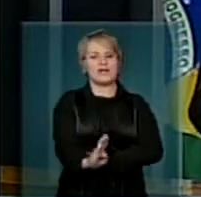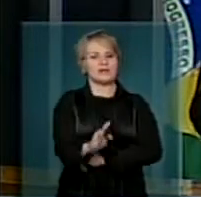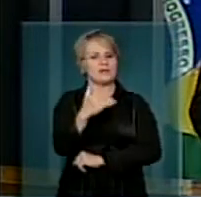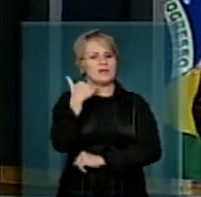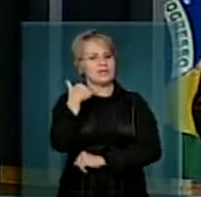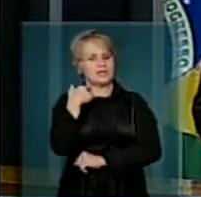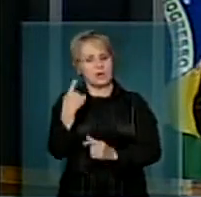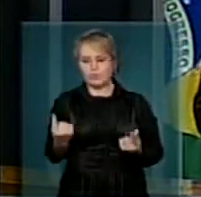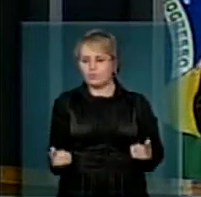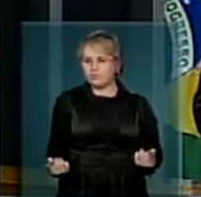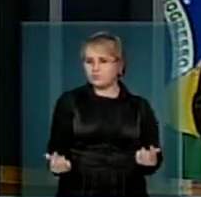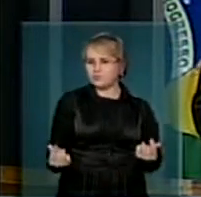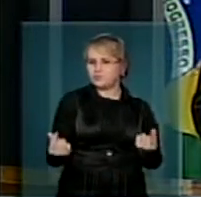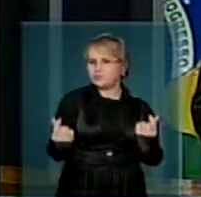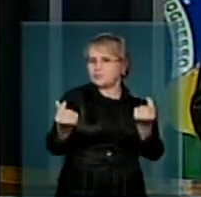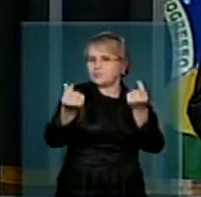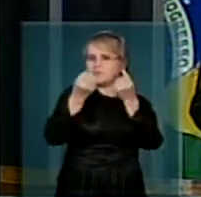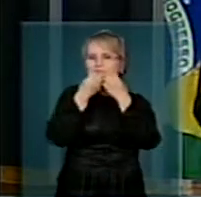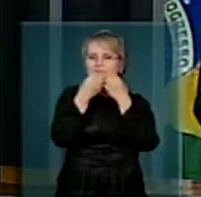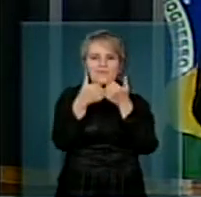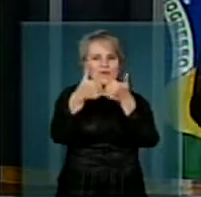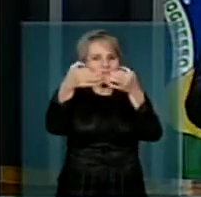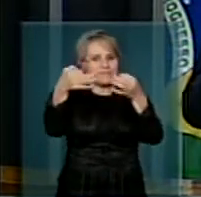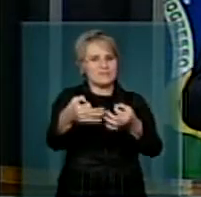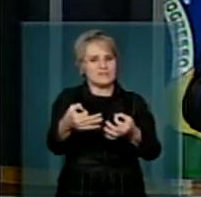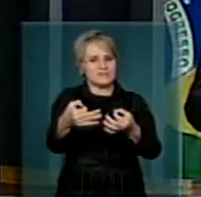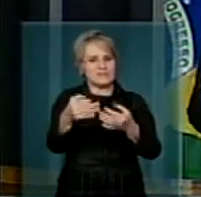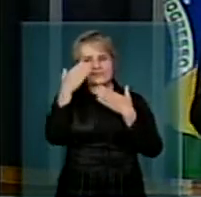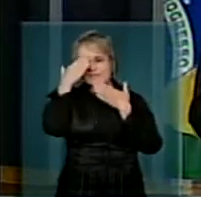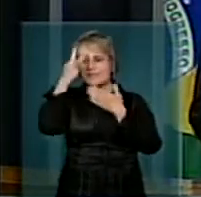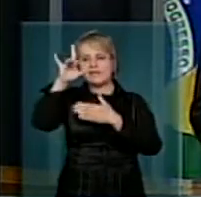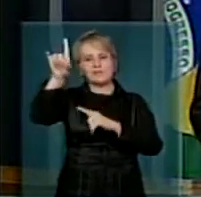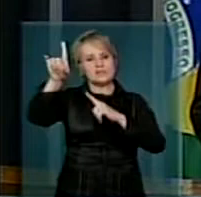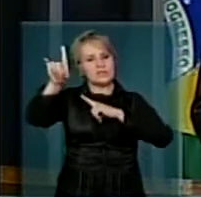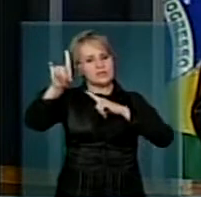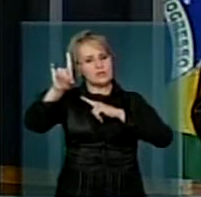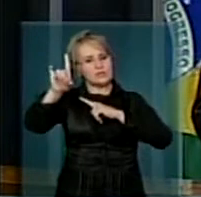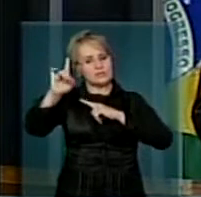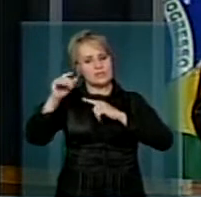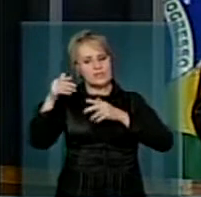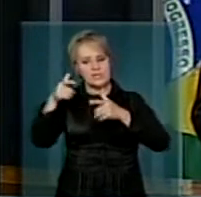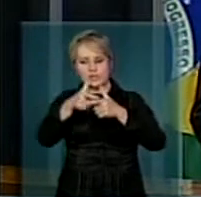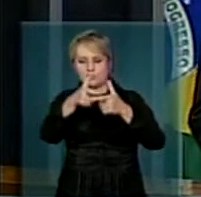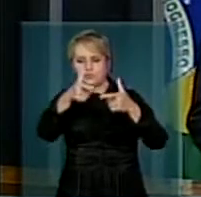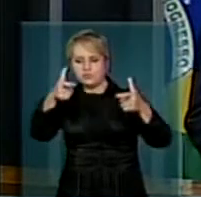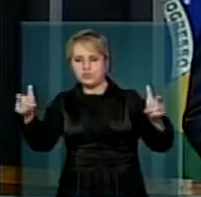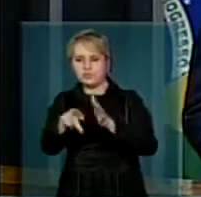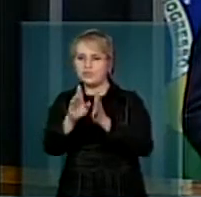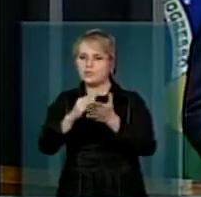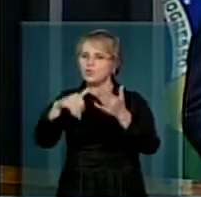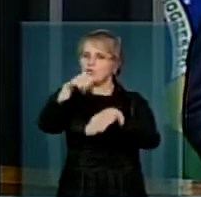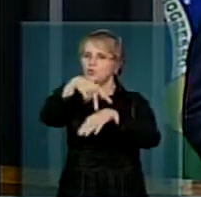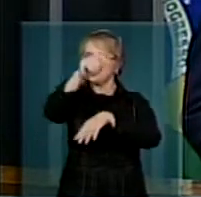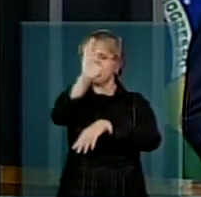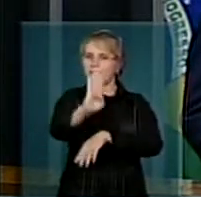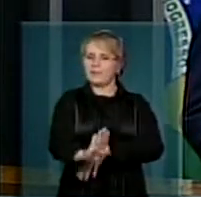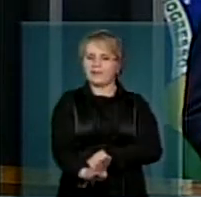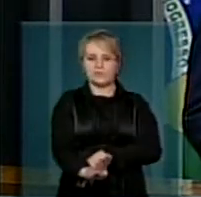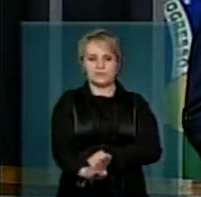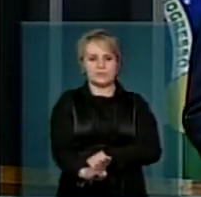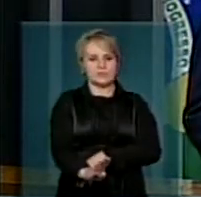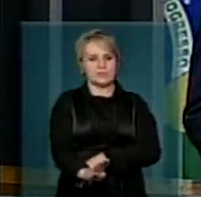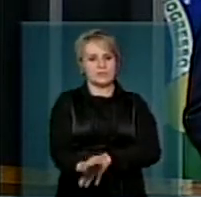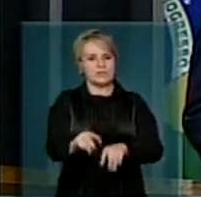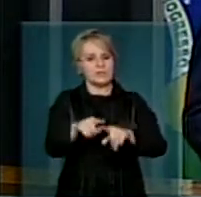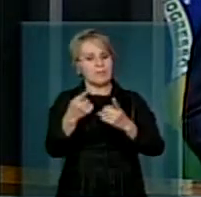rentável e que, graças a Deus, ocupa grande espaço desse setor por todo o país. Mas com relação